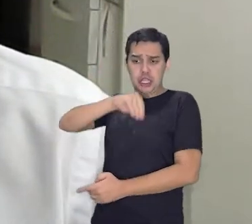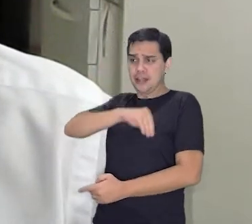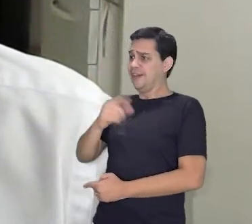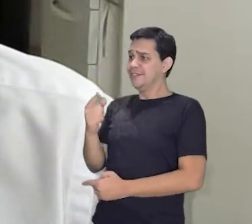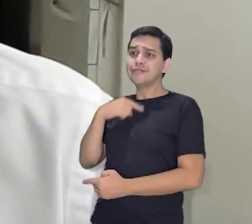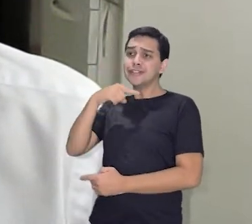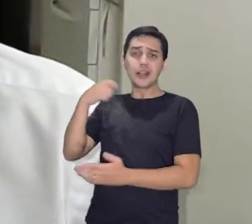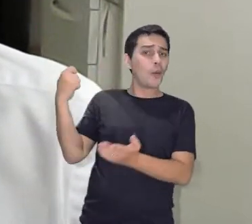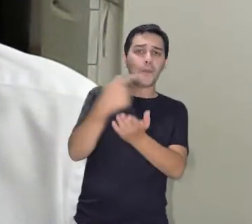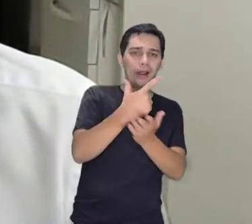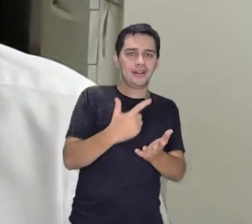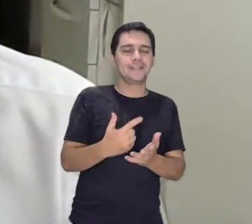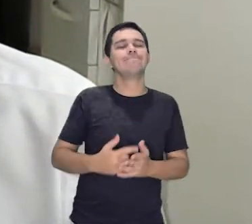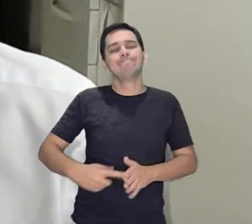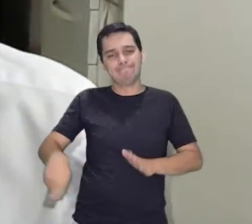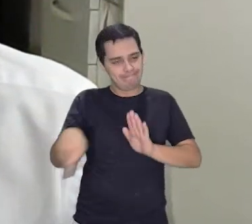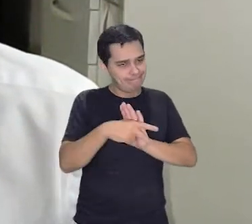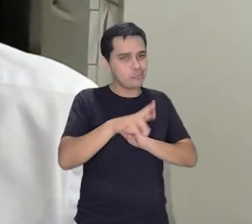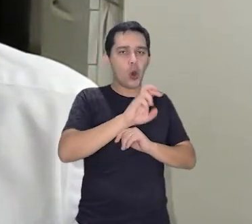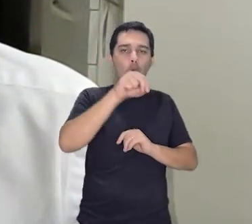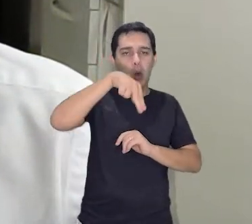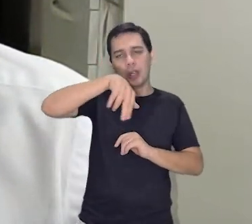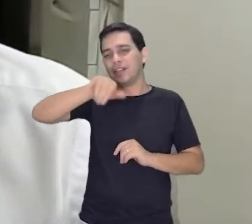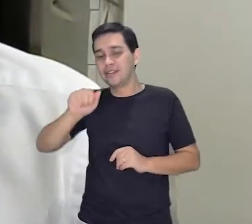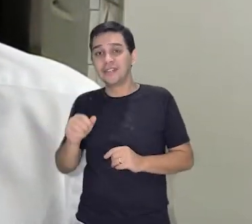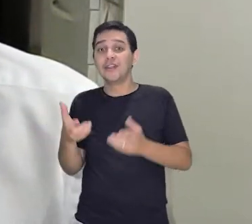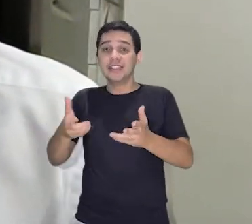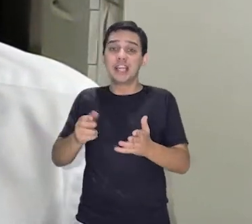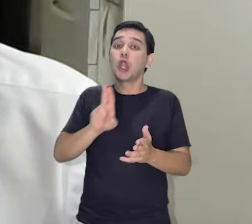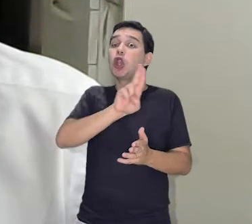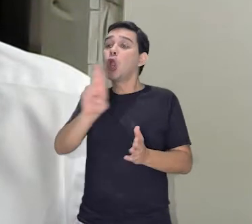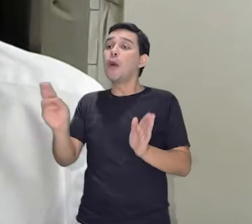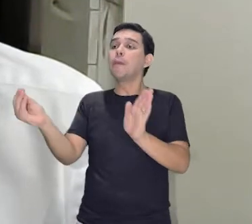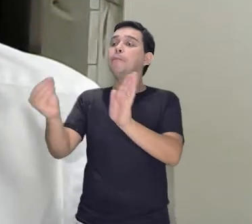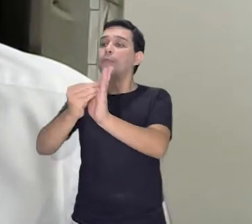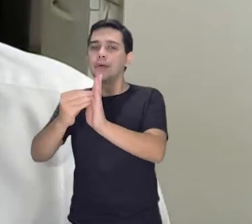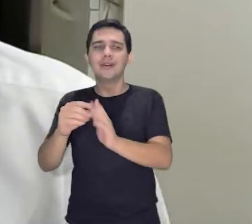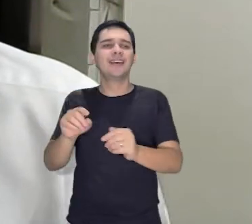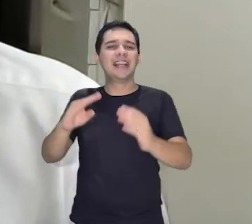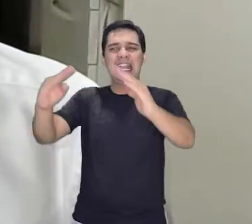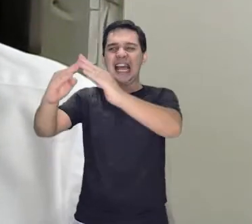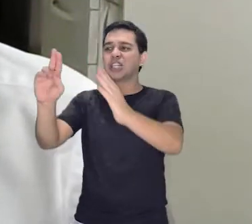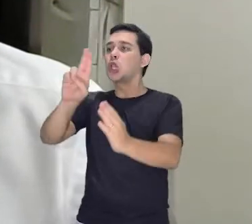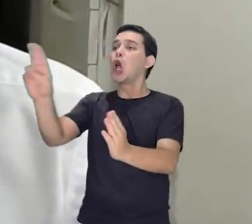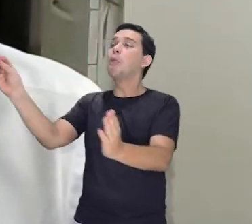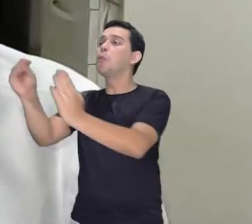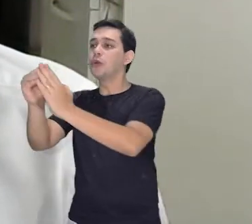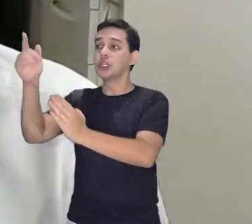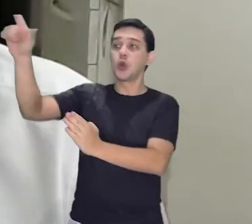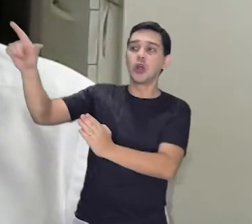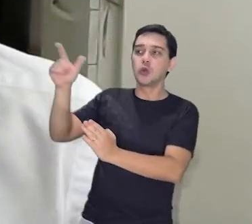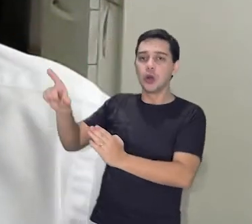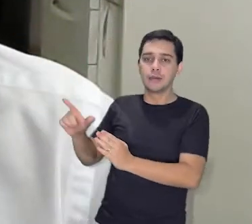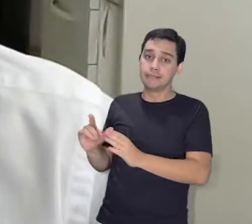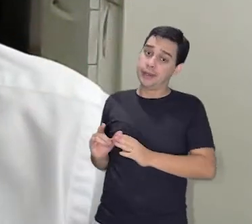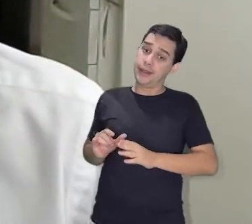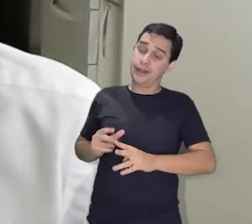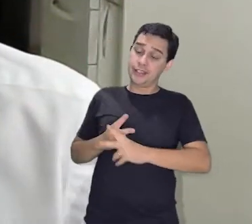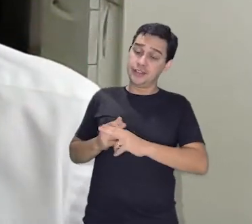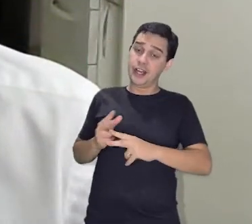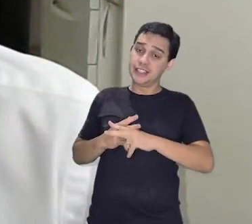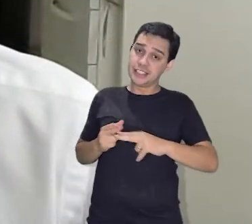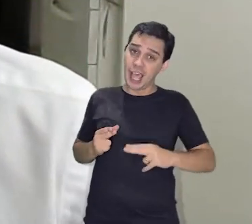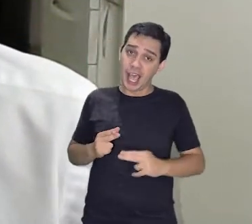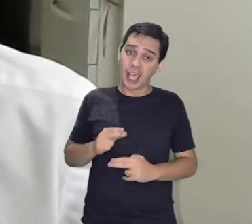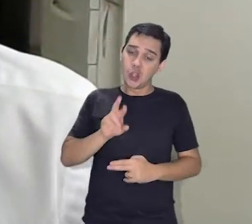embarcação. Tudo isso é feito para tentar ocultar a origem desses bens e, em eventual ação da justiça, esses bens permanecerem